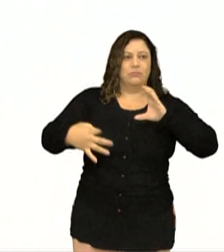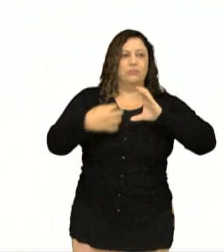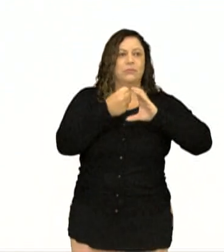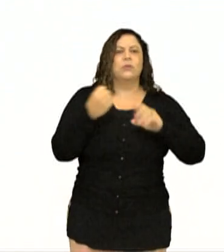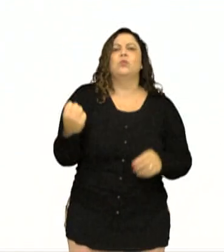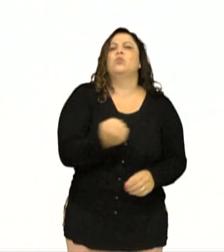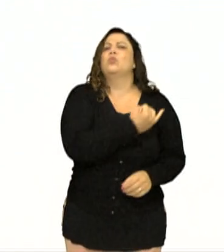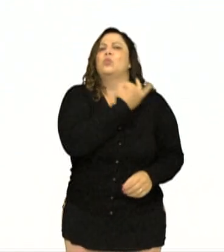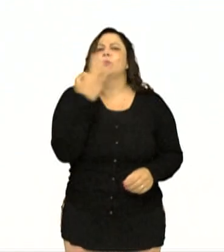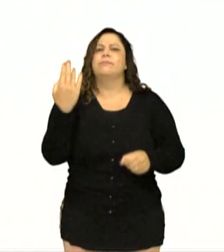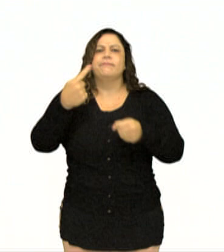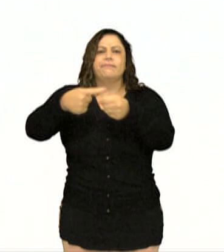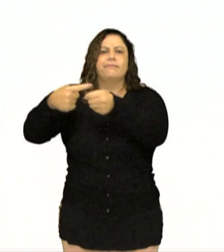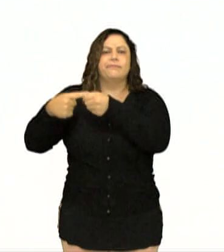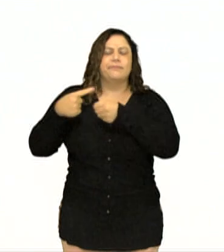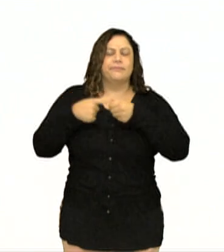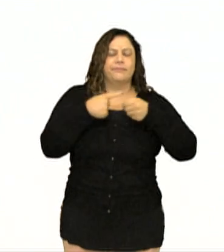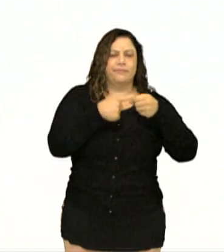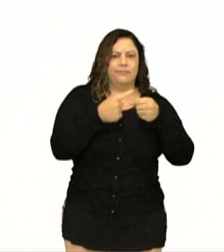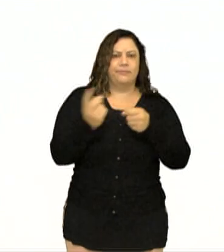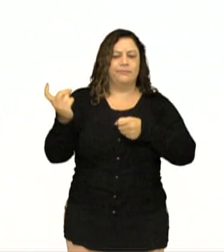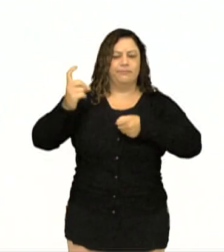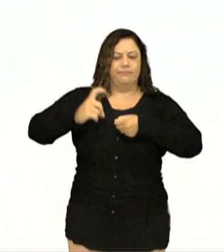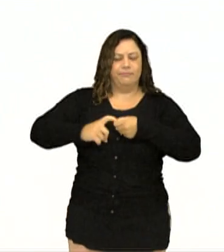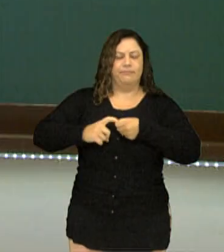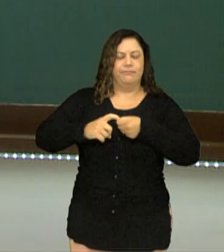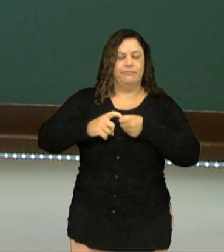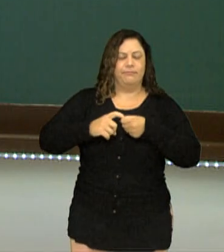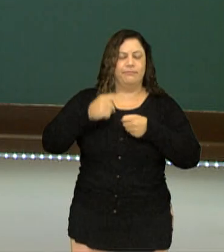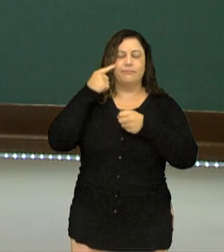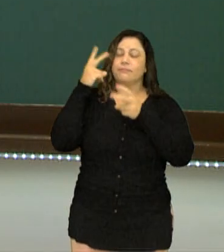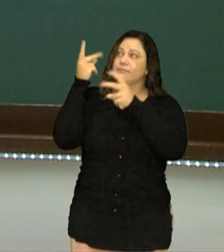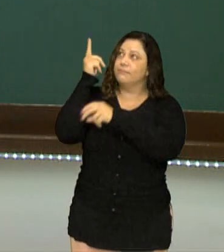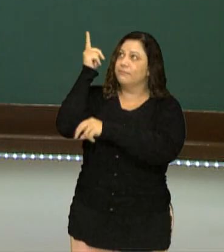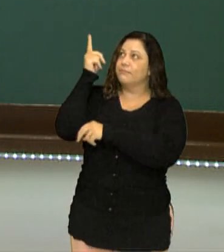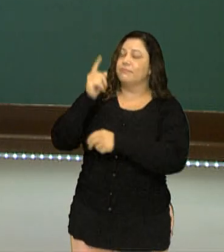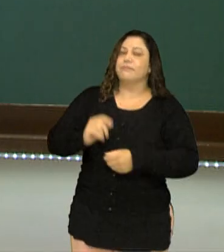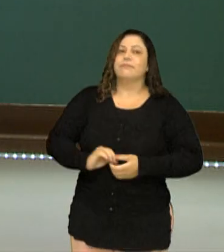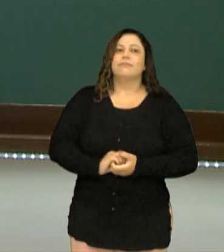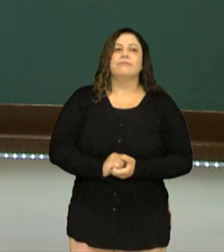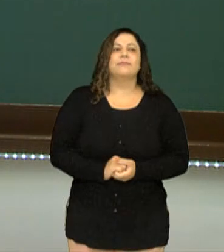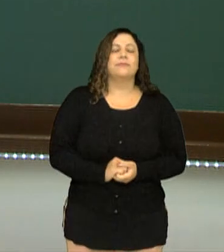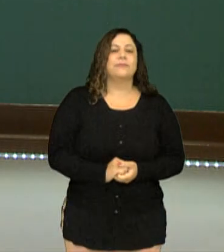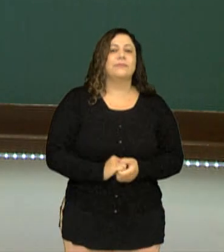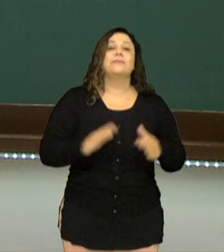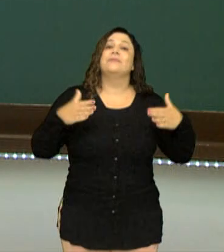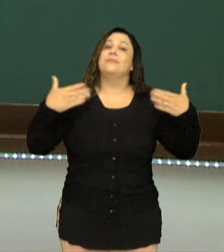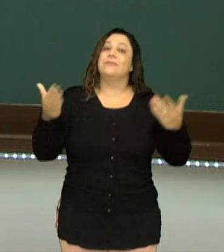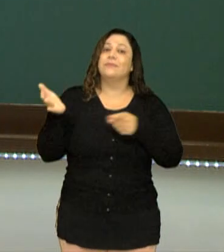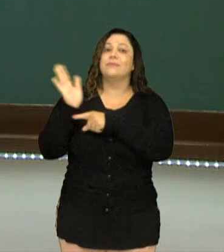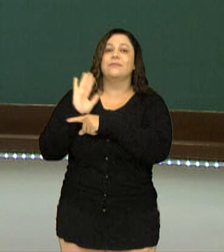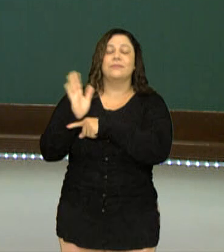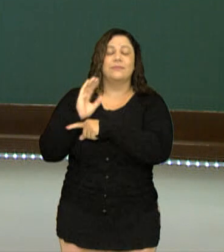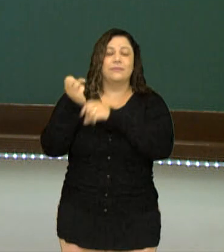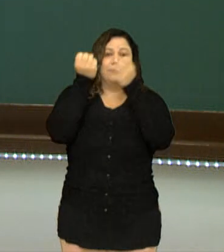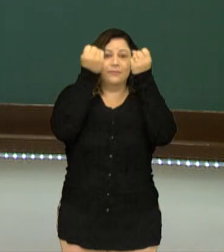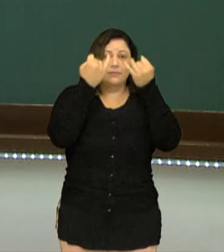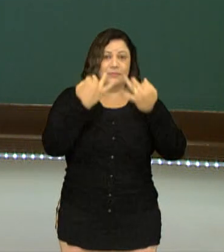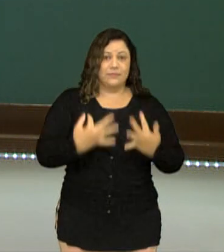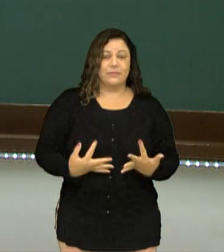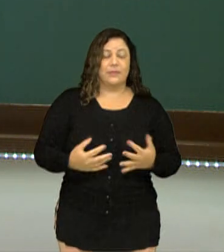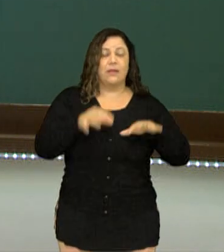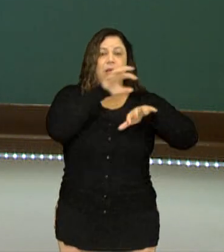quantos municípios fazem parte da chamada região metropolitana de Curitiba. Portanto, nesse vídeo nós falamos